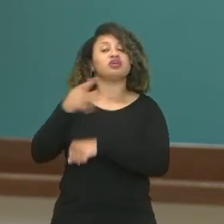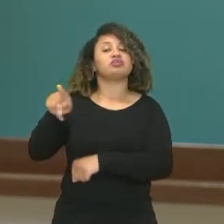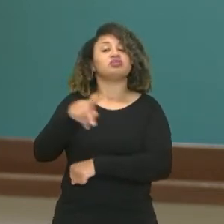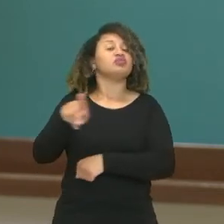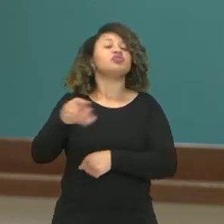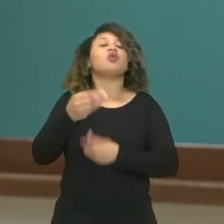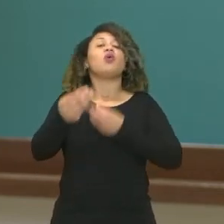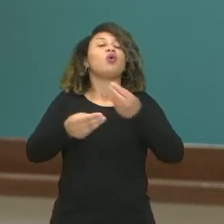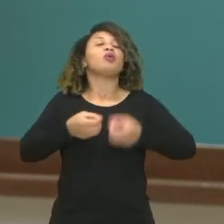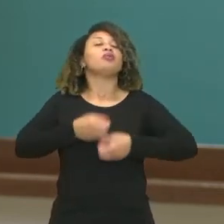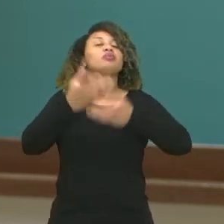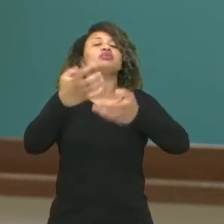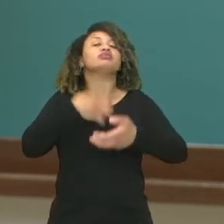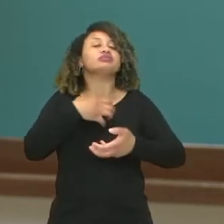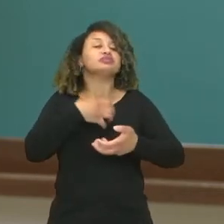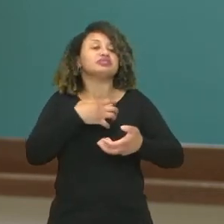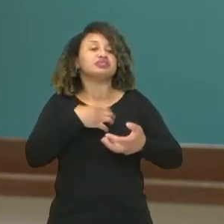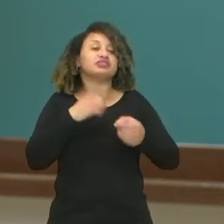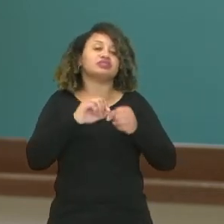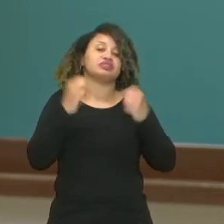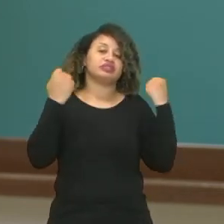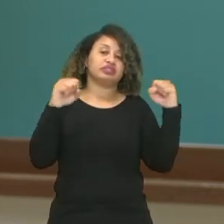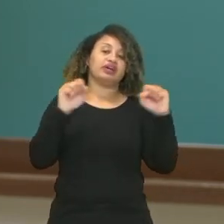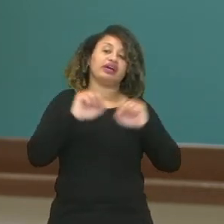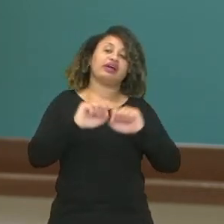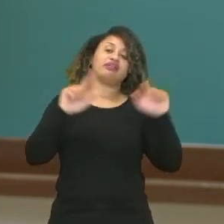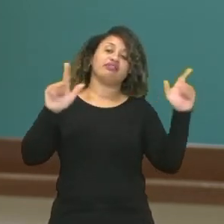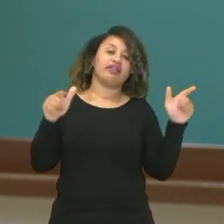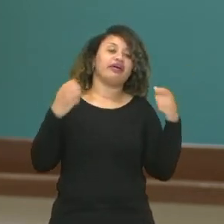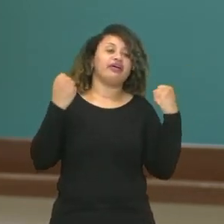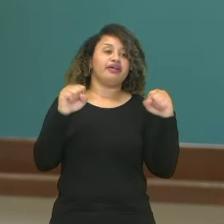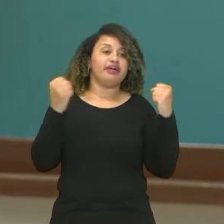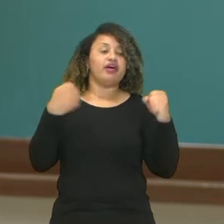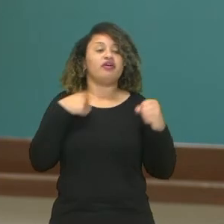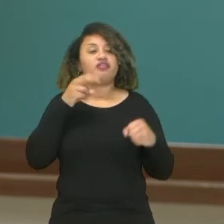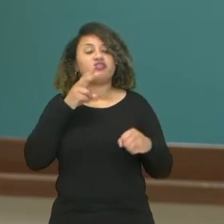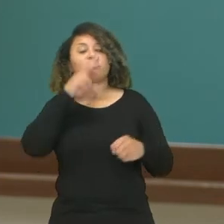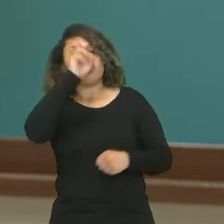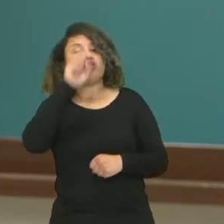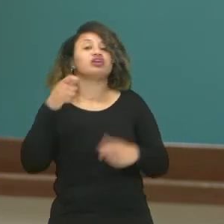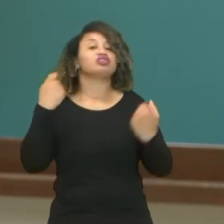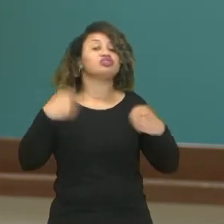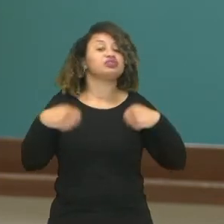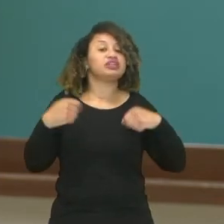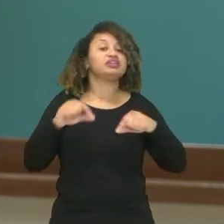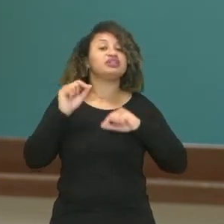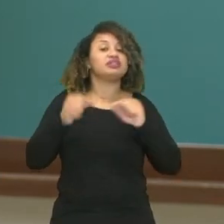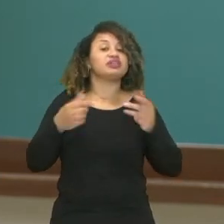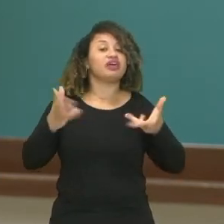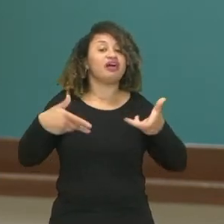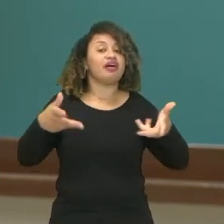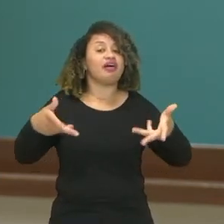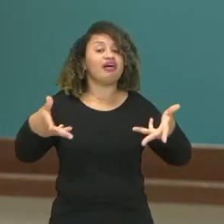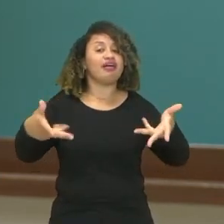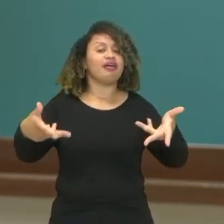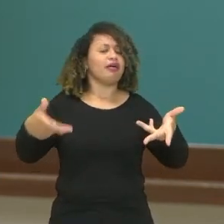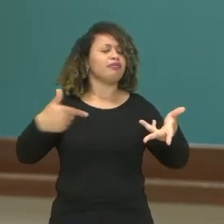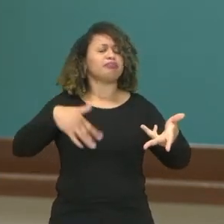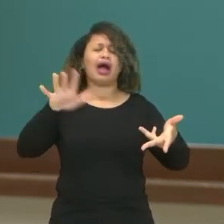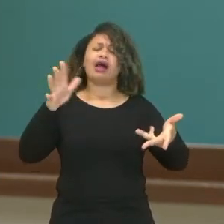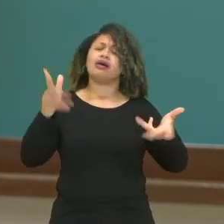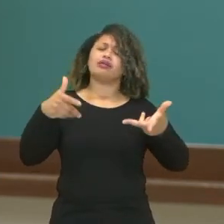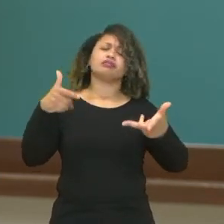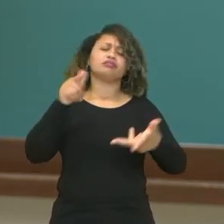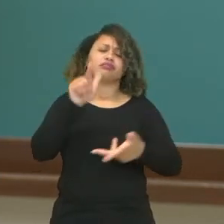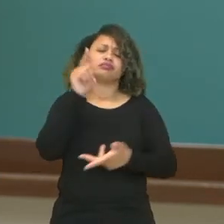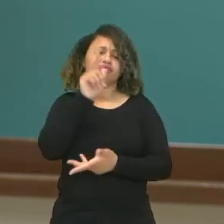que você se sentiu realizando esse exercício. Claro, como a gente está falando de exercício de alta intensidade, tem que fazer veloz, o mais veloz possível,